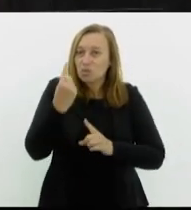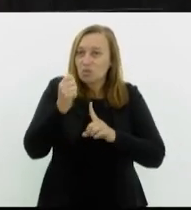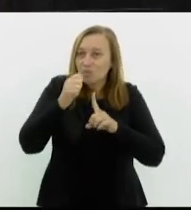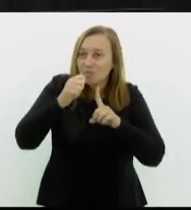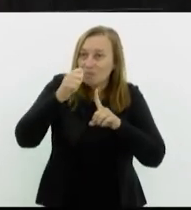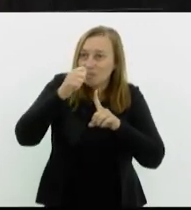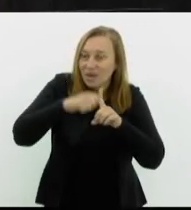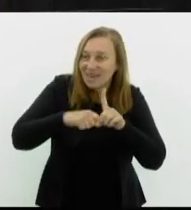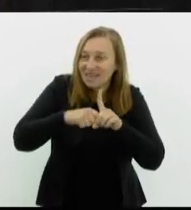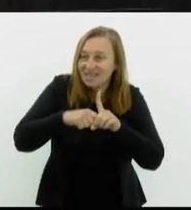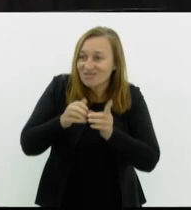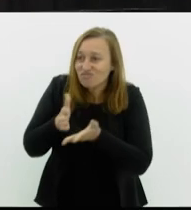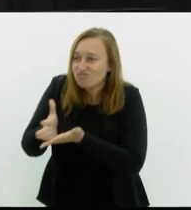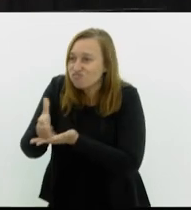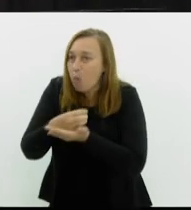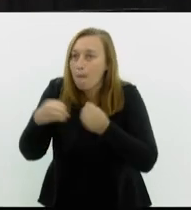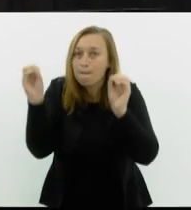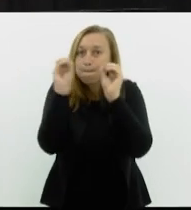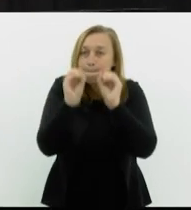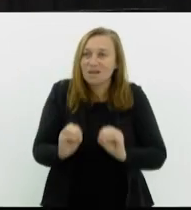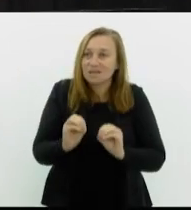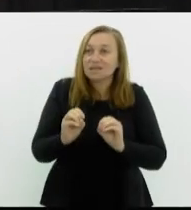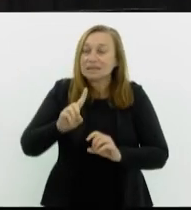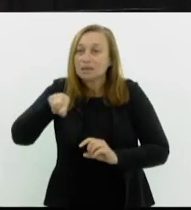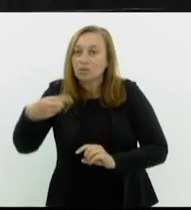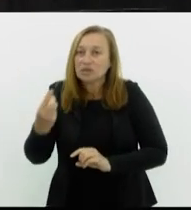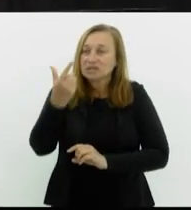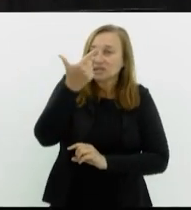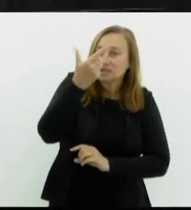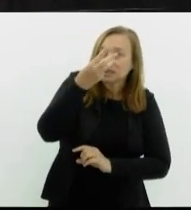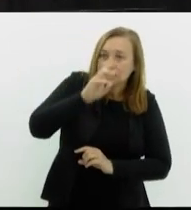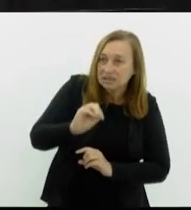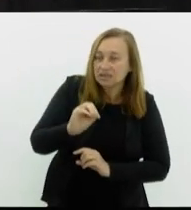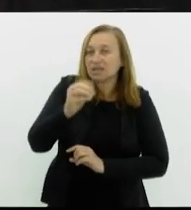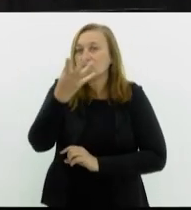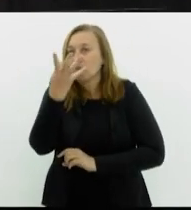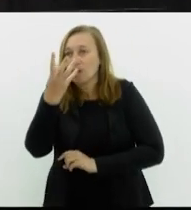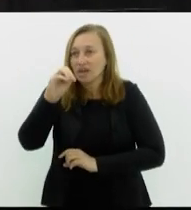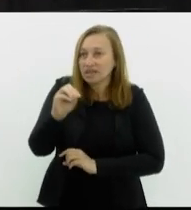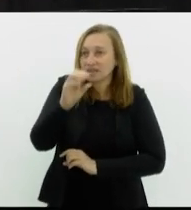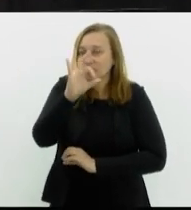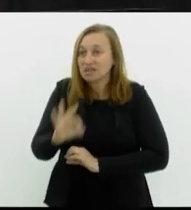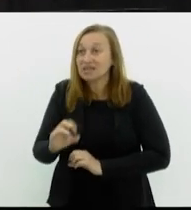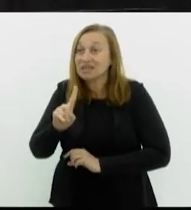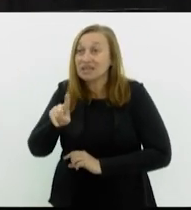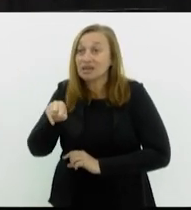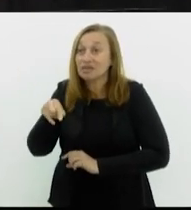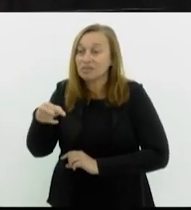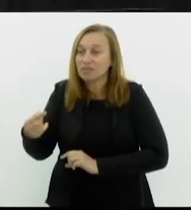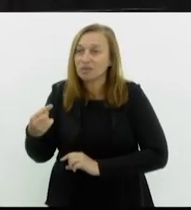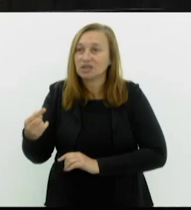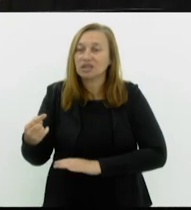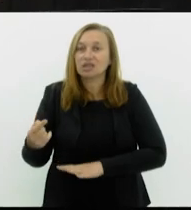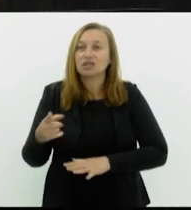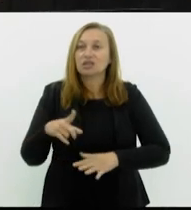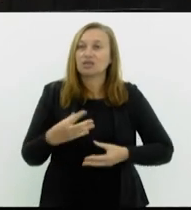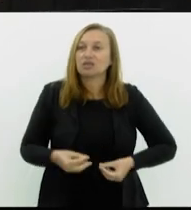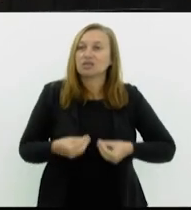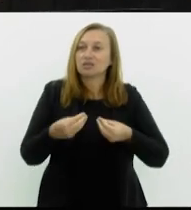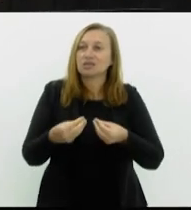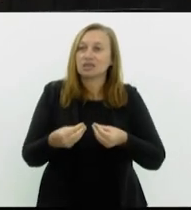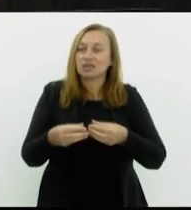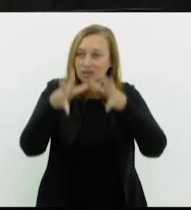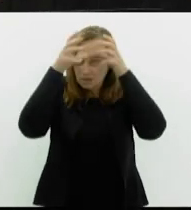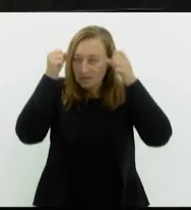arrecadação zero, depois 30%, depois 40%, até que... E nós entregamos o tribunal